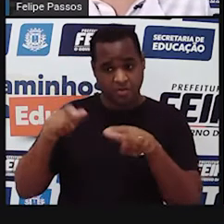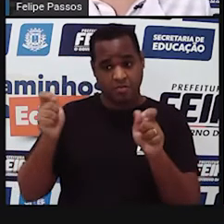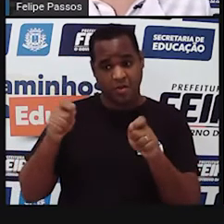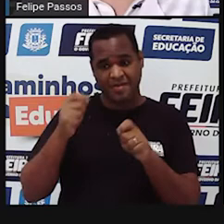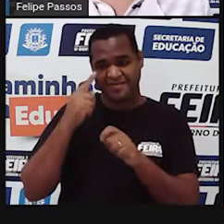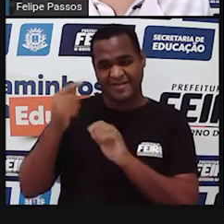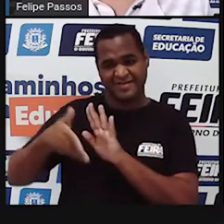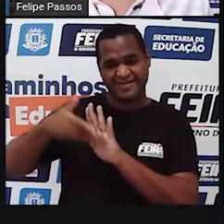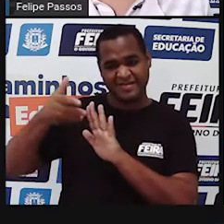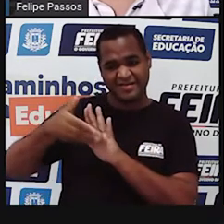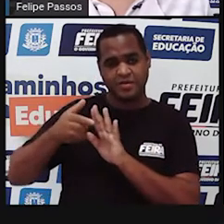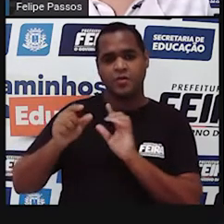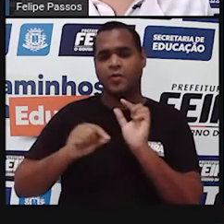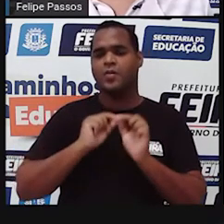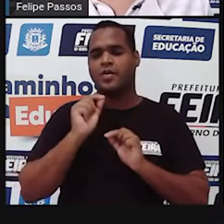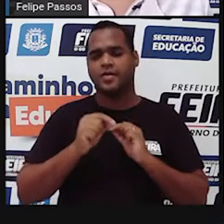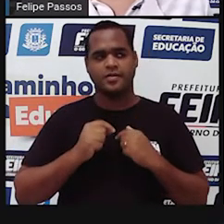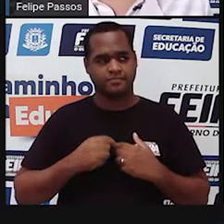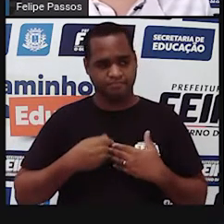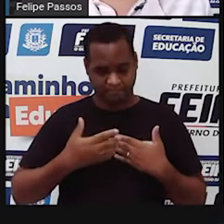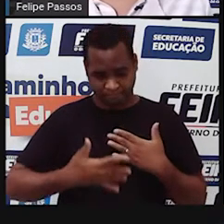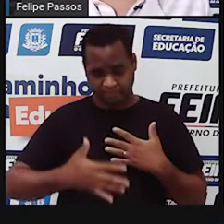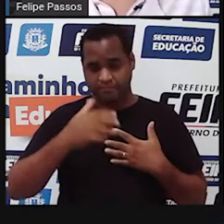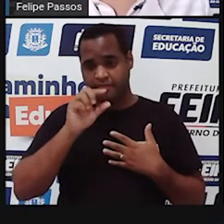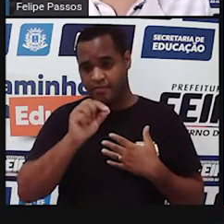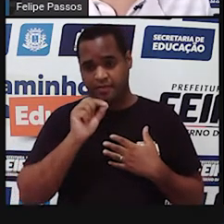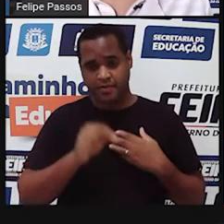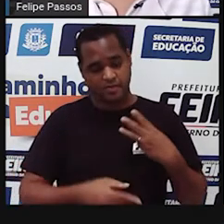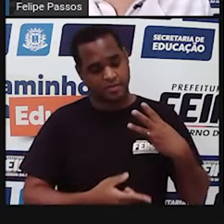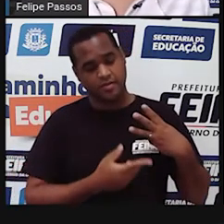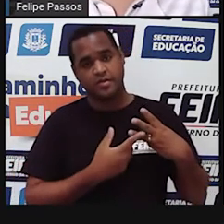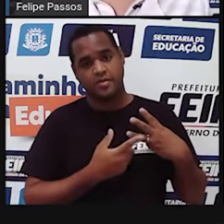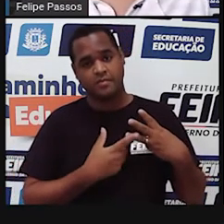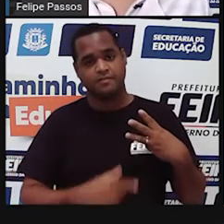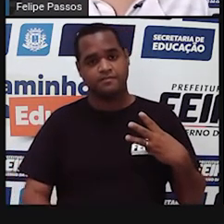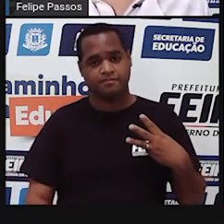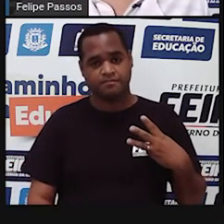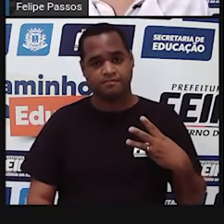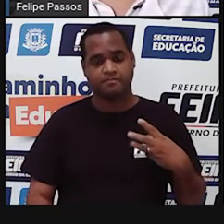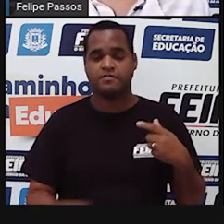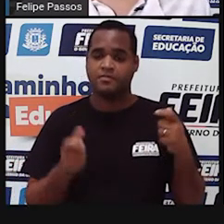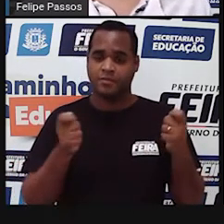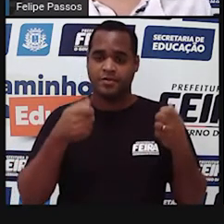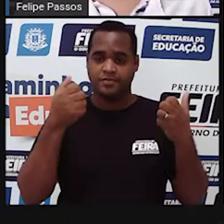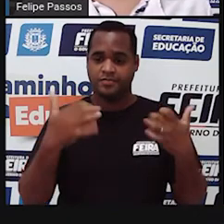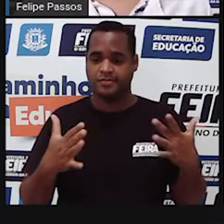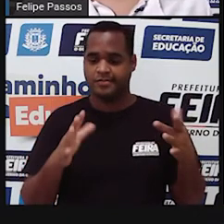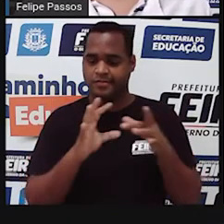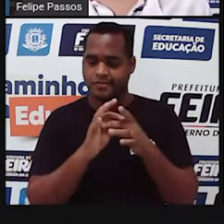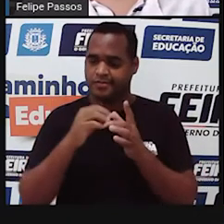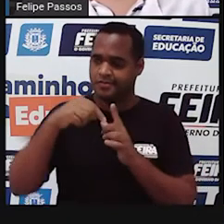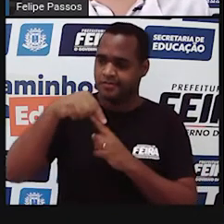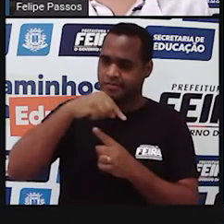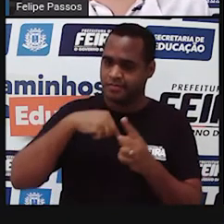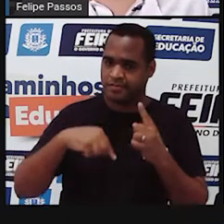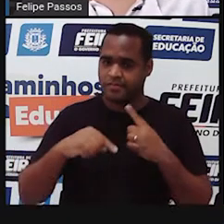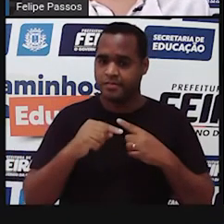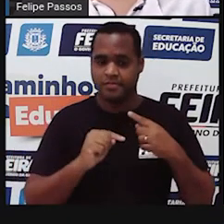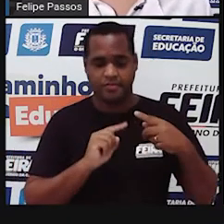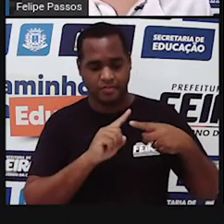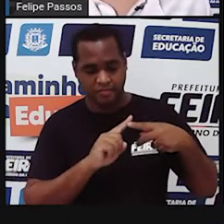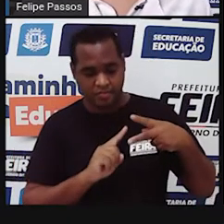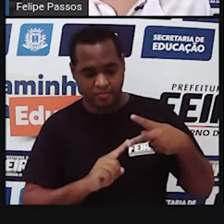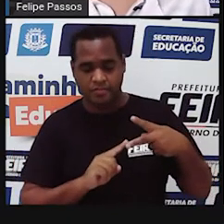certo? E aí, vamos ver aqui o terceiro tópico. Pode ser também uma relação existente entre duas